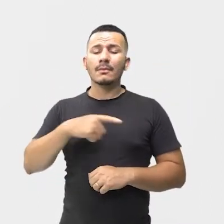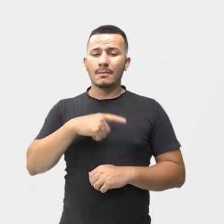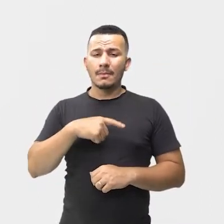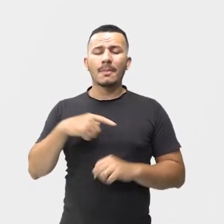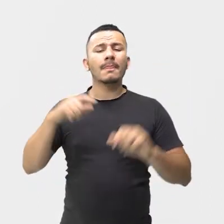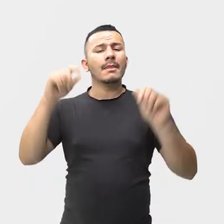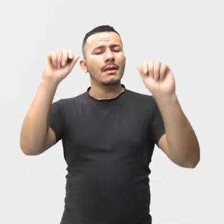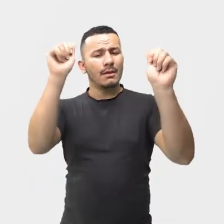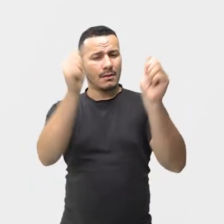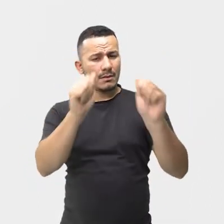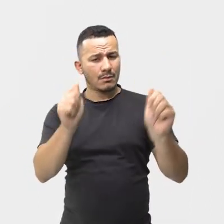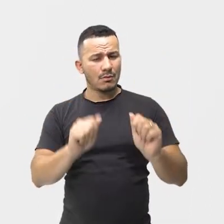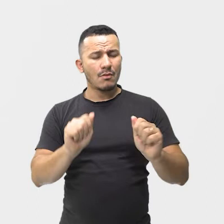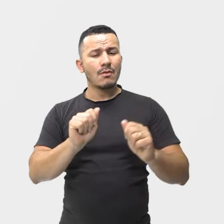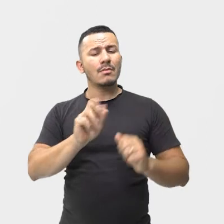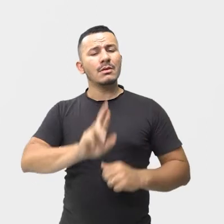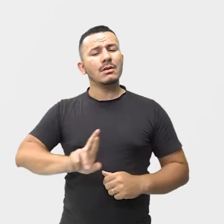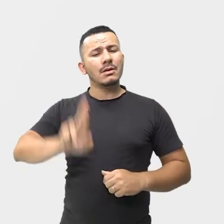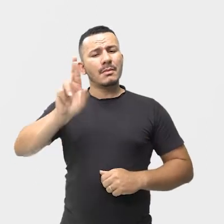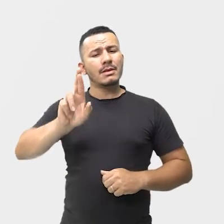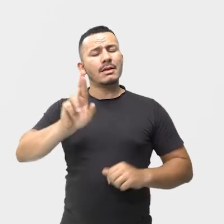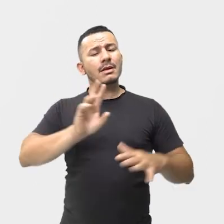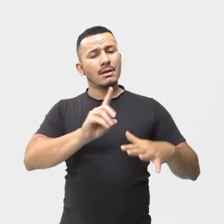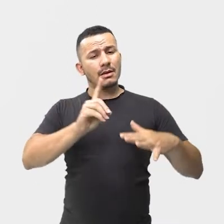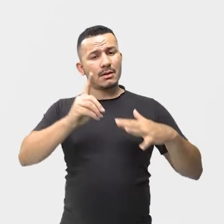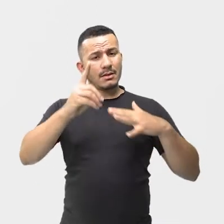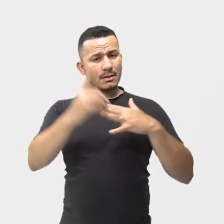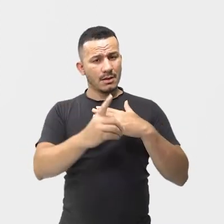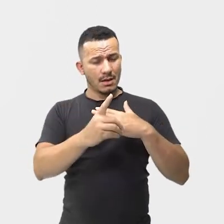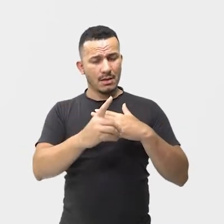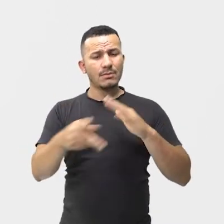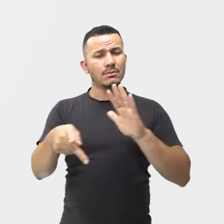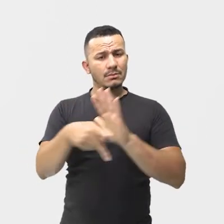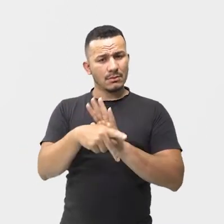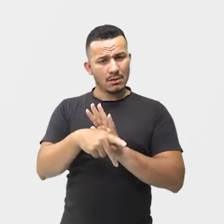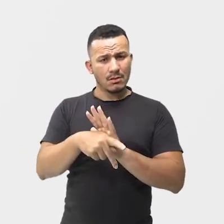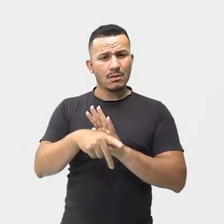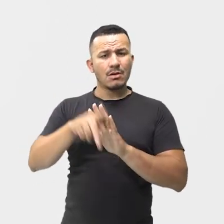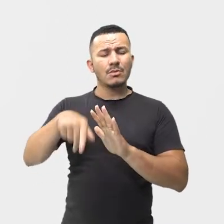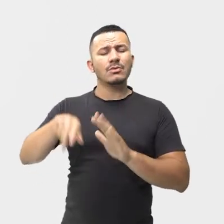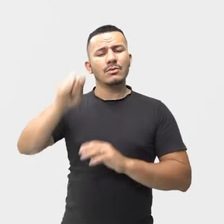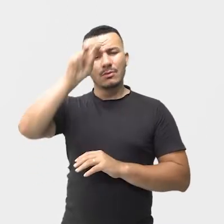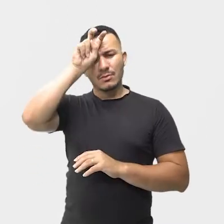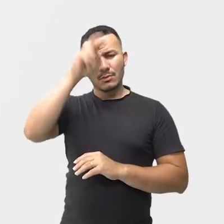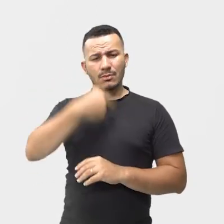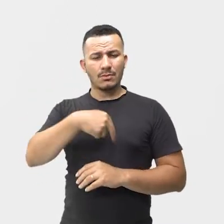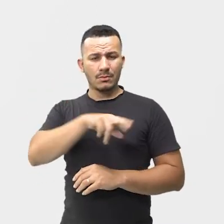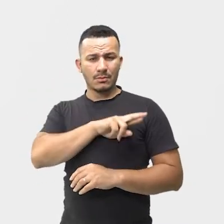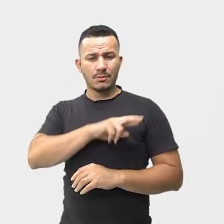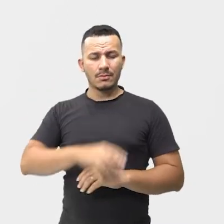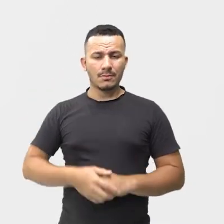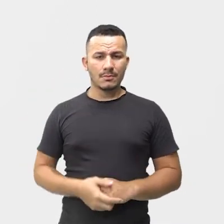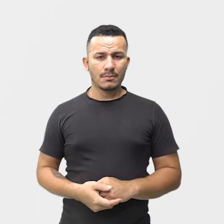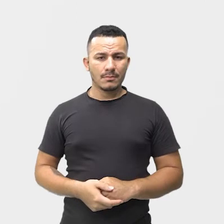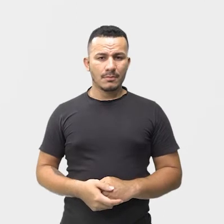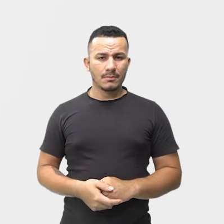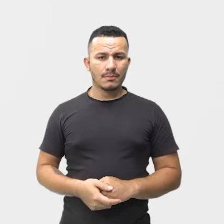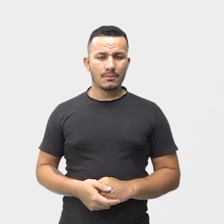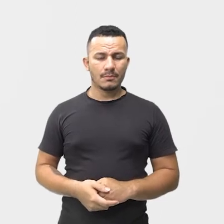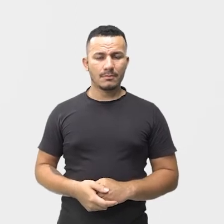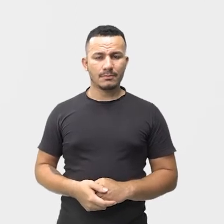estatuetas representando deuses e deusas da religião politeísta egípcia. Olha que